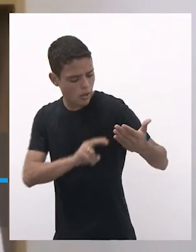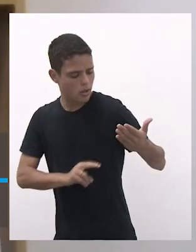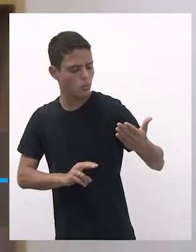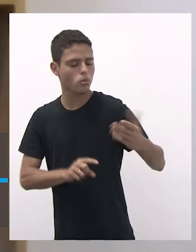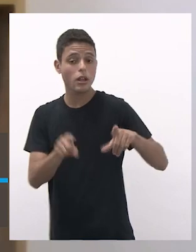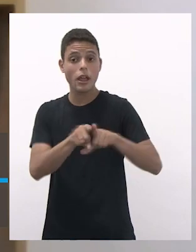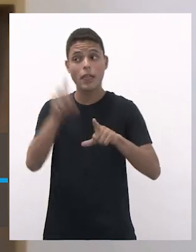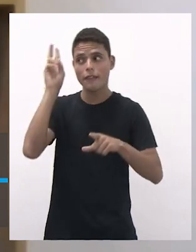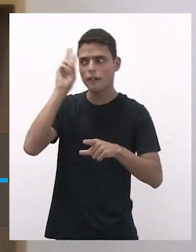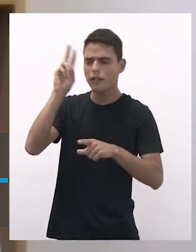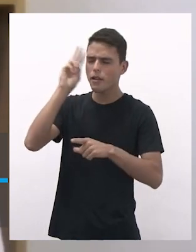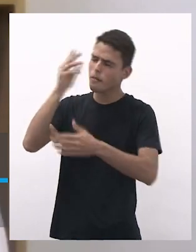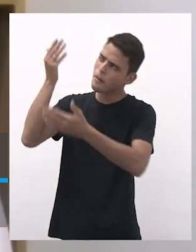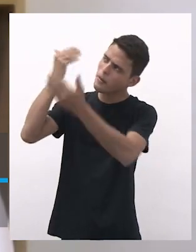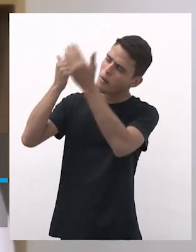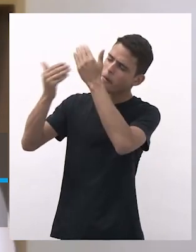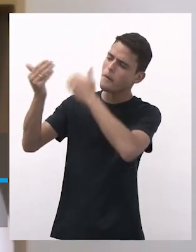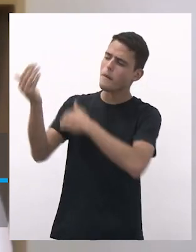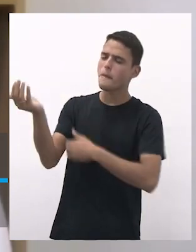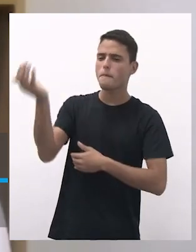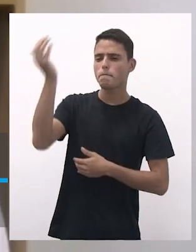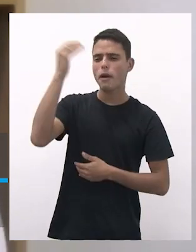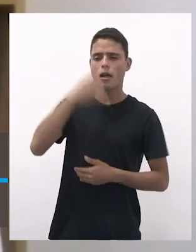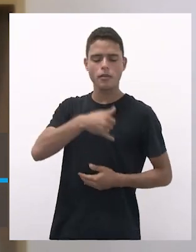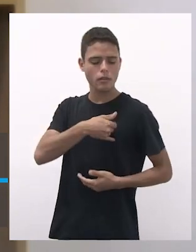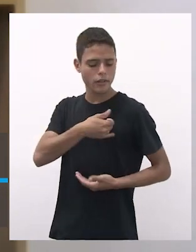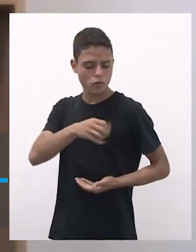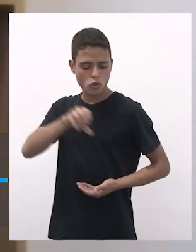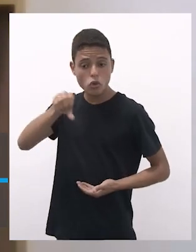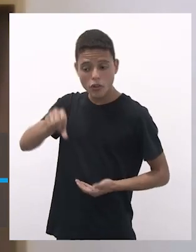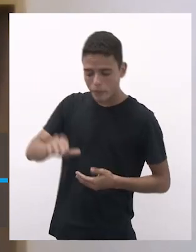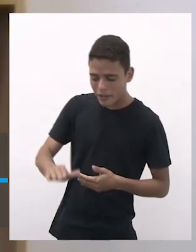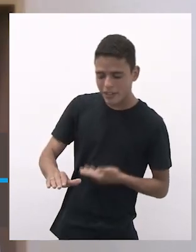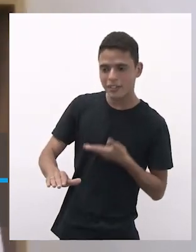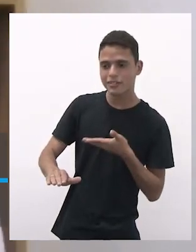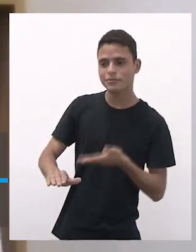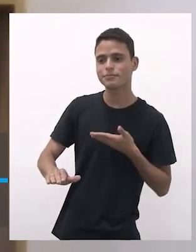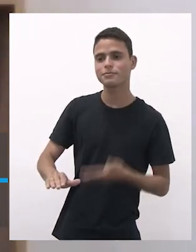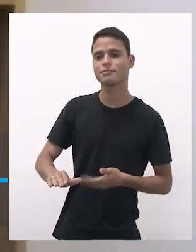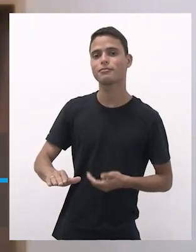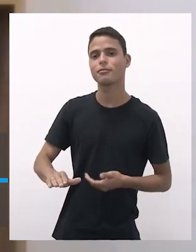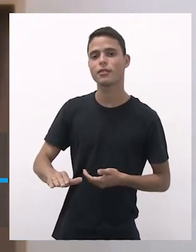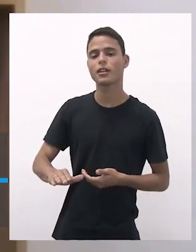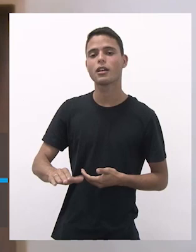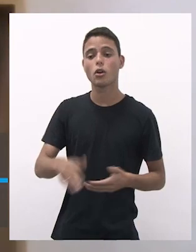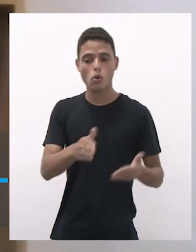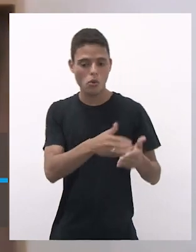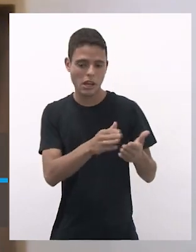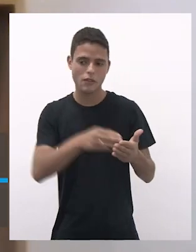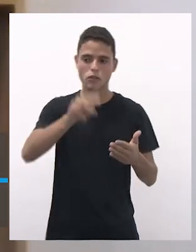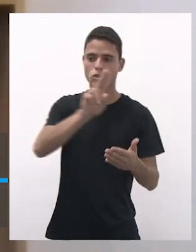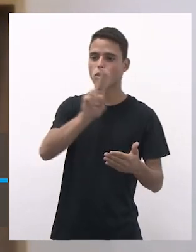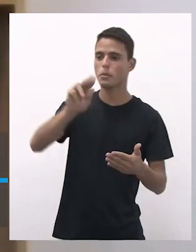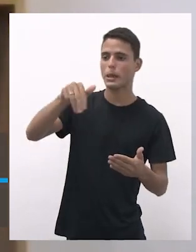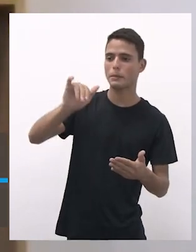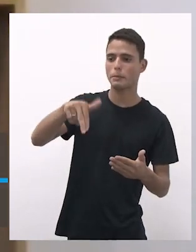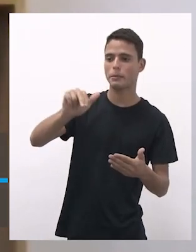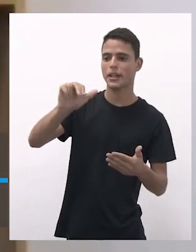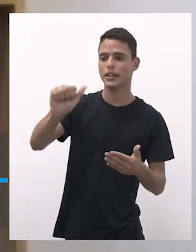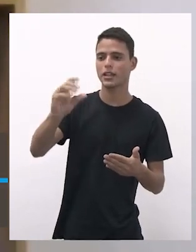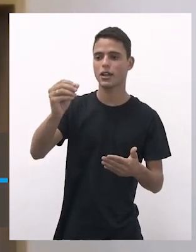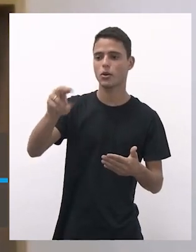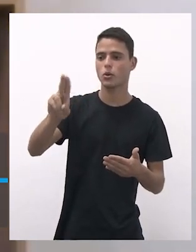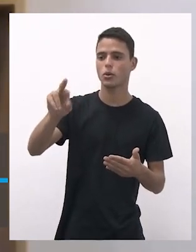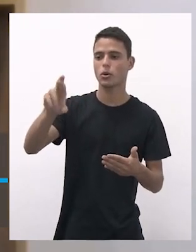na minha memória afetiva. Eu tinha 9 anos. Era A Mina de Ouro da Maria José do Pré. E quando eu